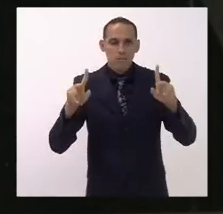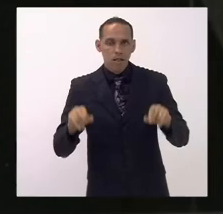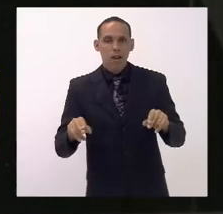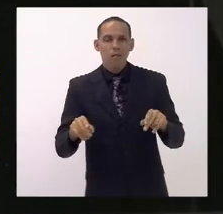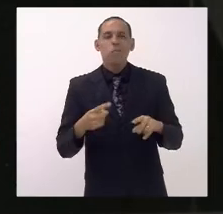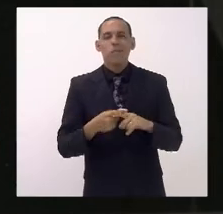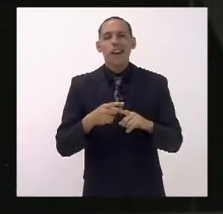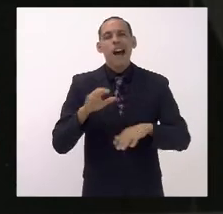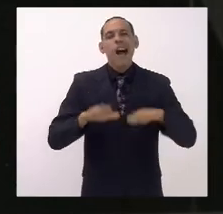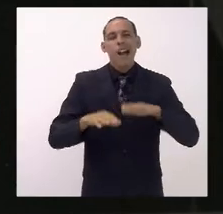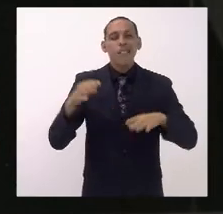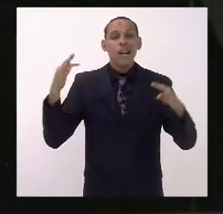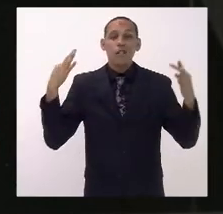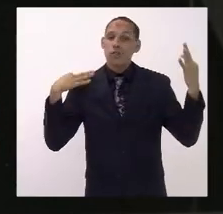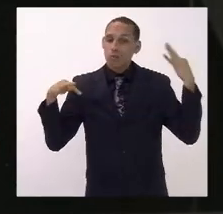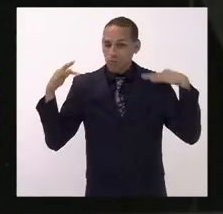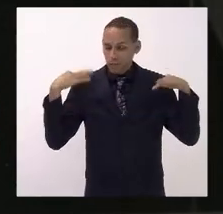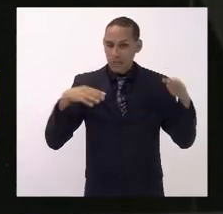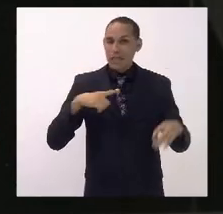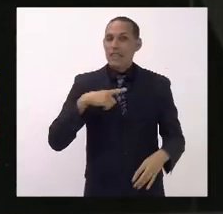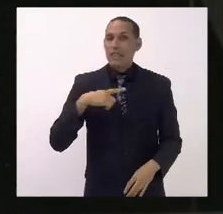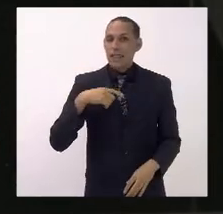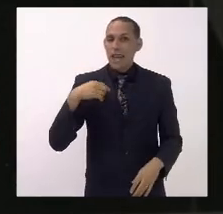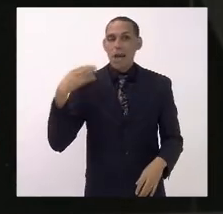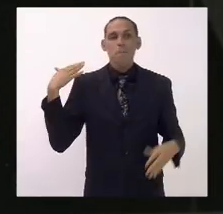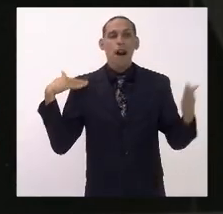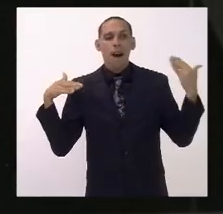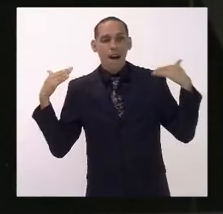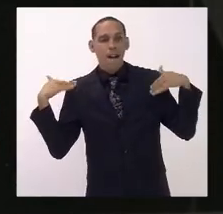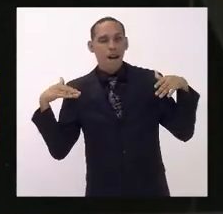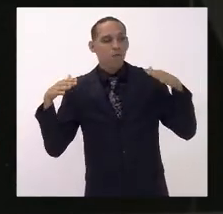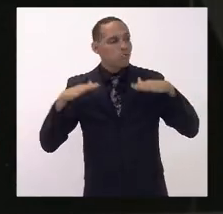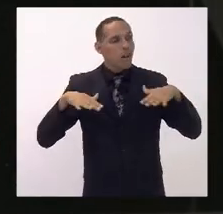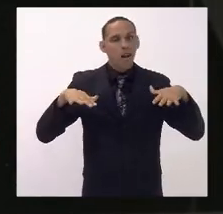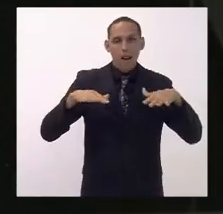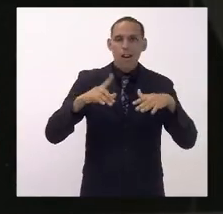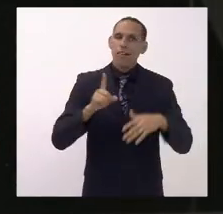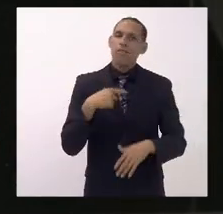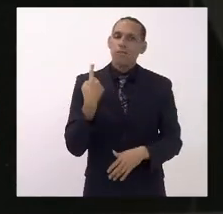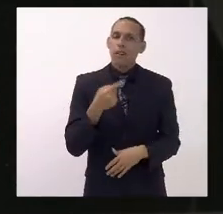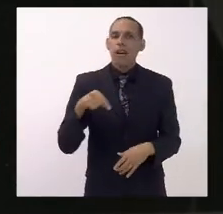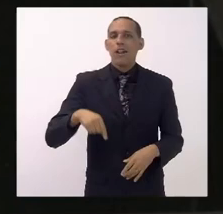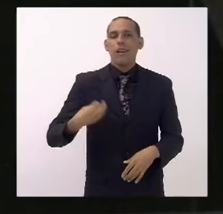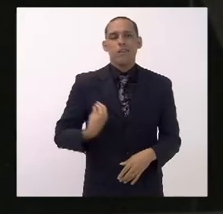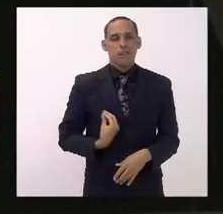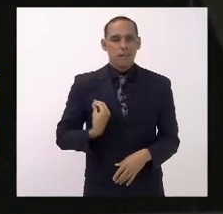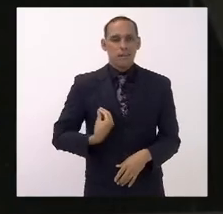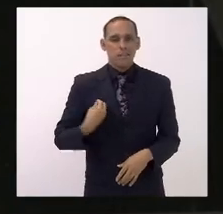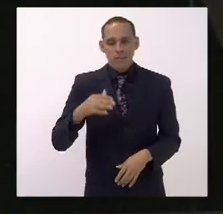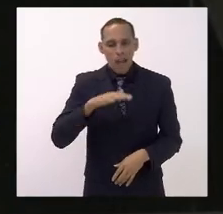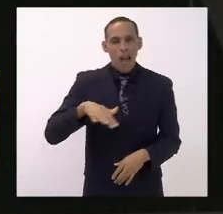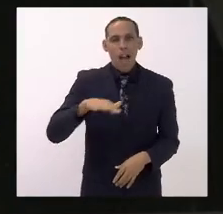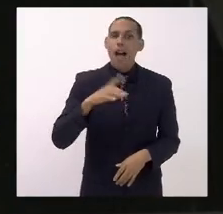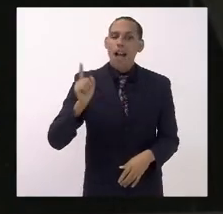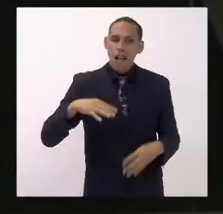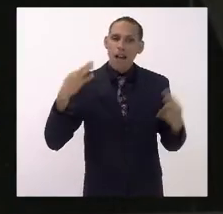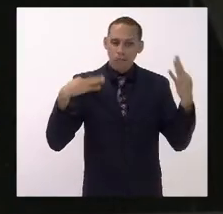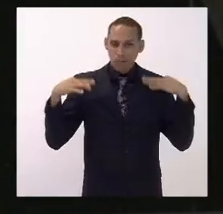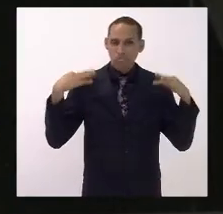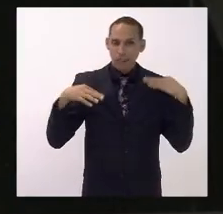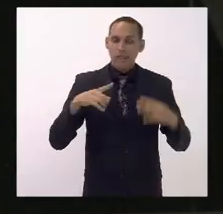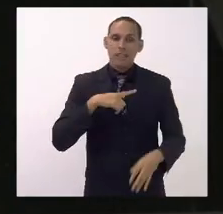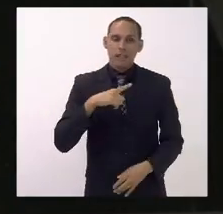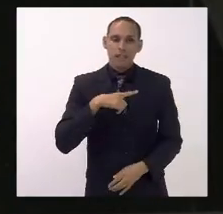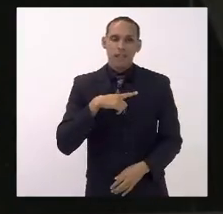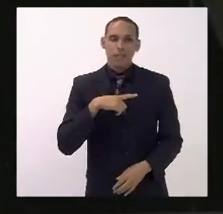também turistas, não é, em passeio, nós que somos de uma região, principalmente uma região turística, não